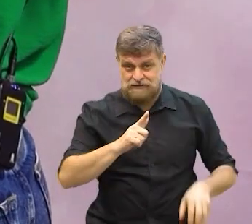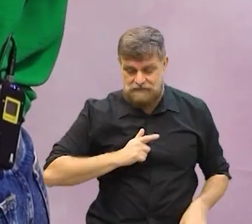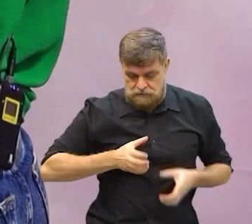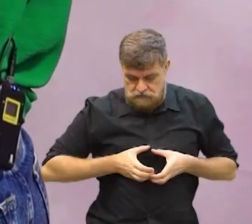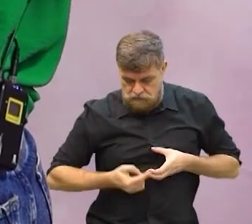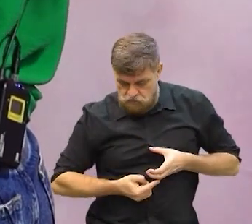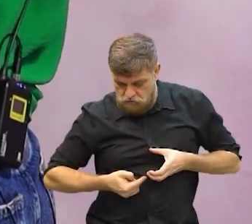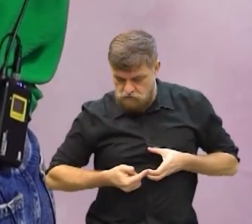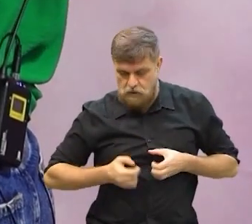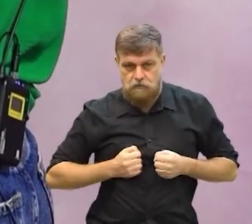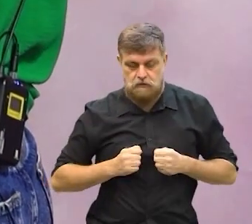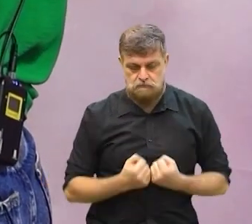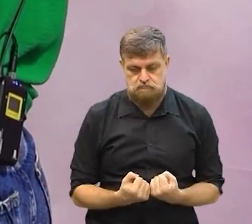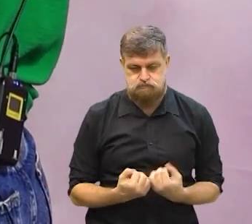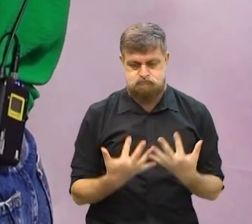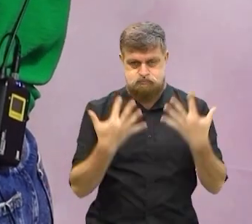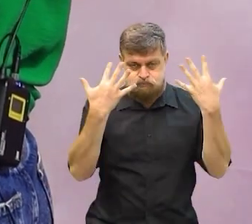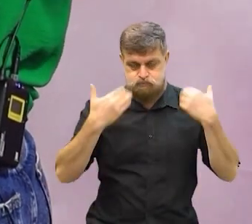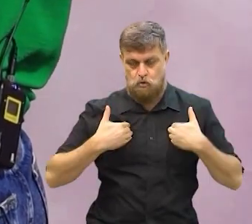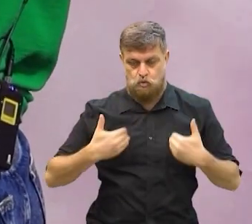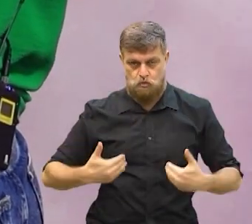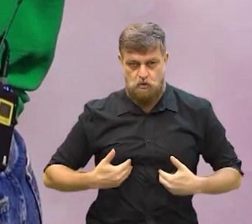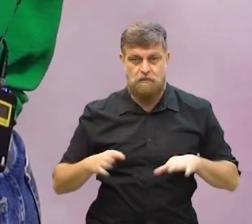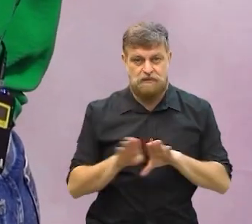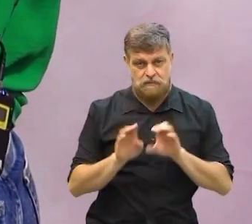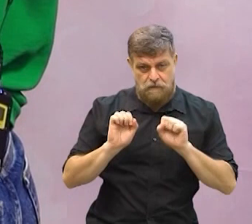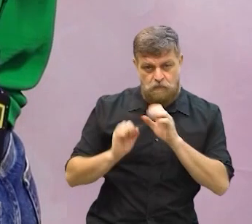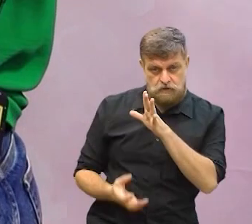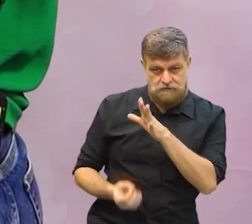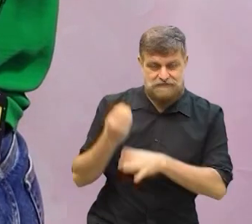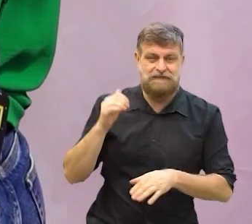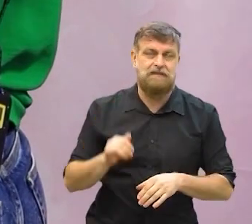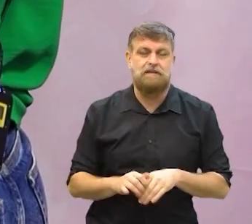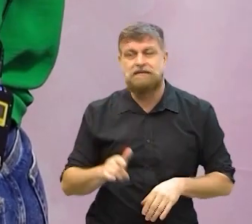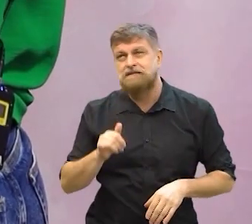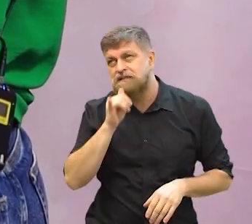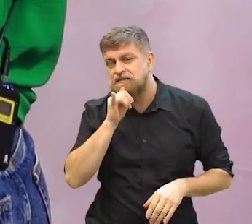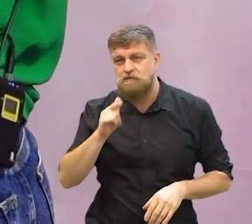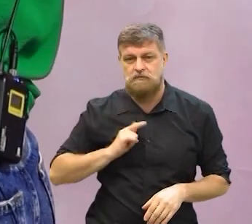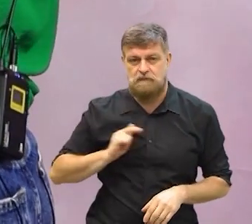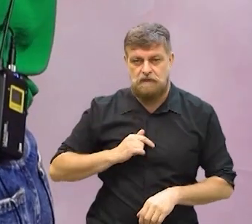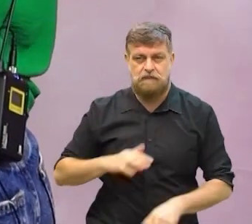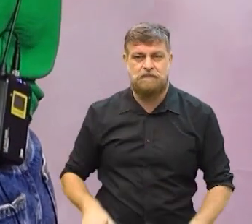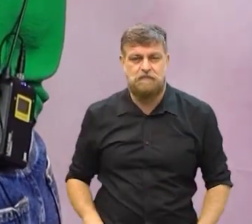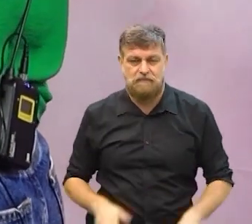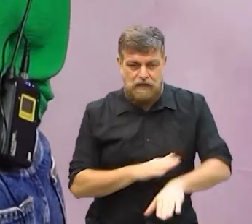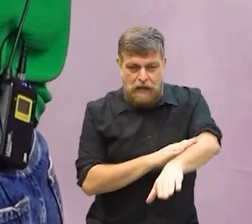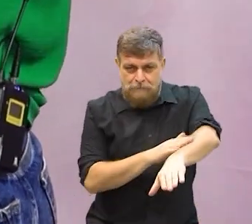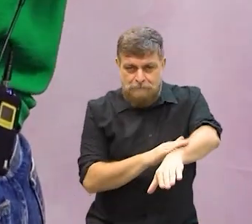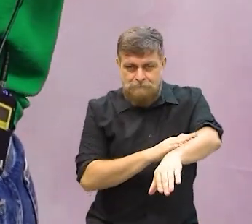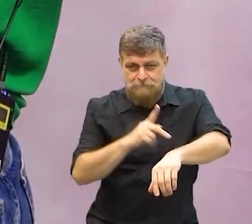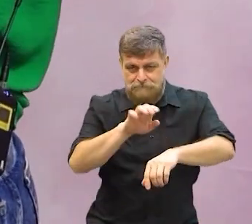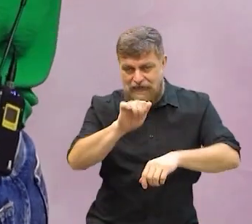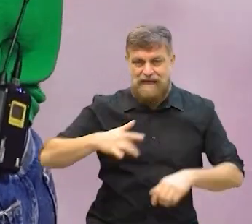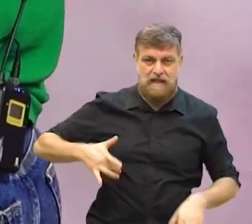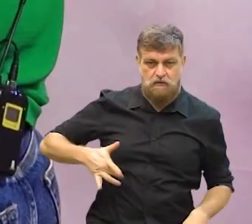ele pode também chegar para outros órgãos e o contrário também pode acontecer. De repente a pessoa, sei lá, tem um câncer de pele, um câncer